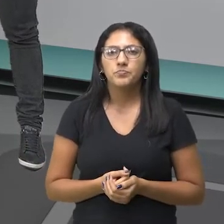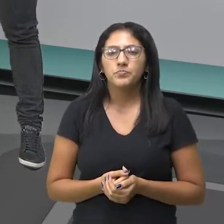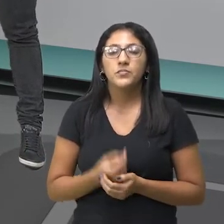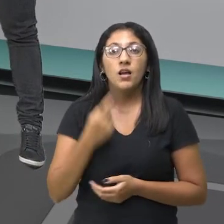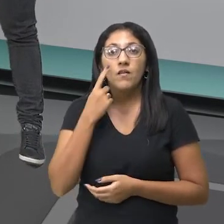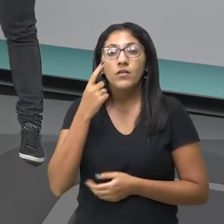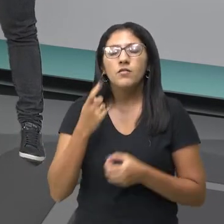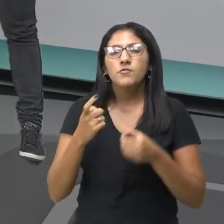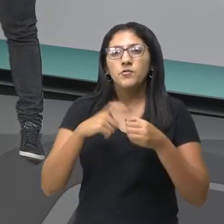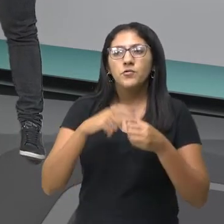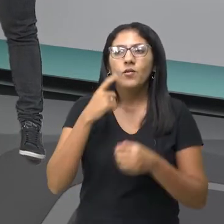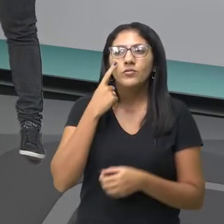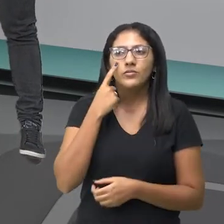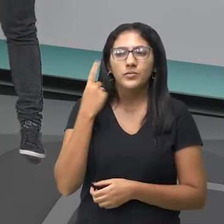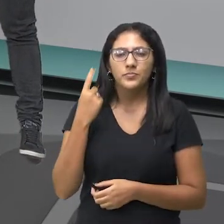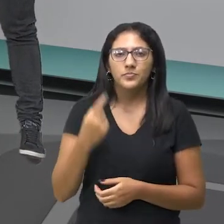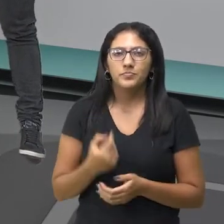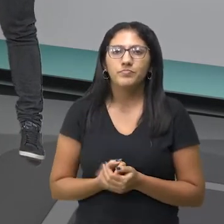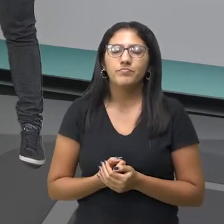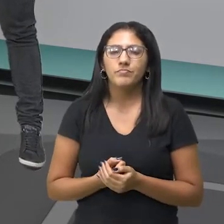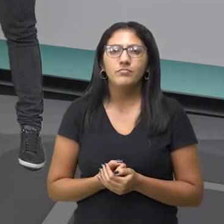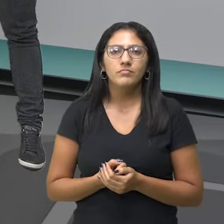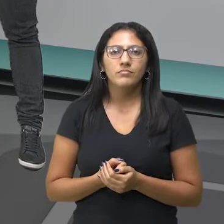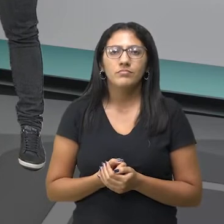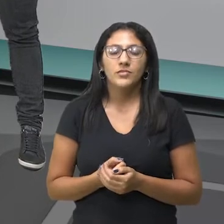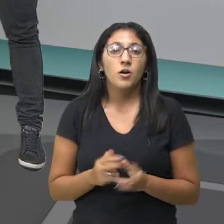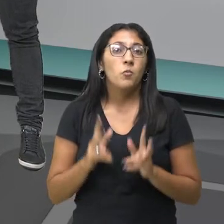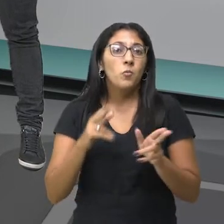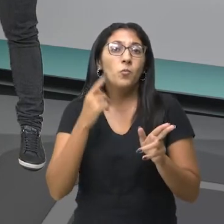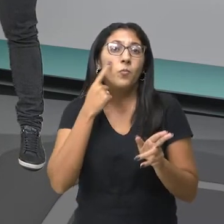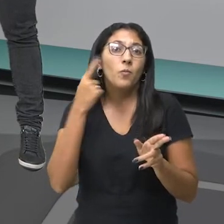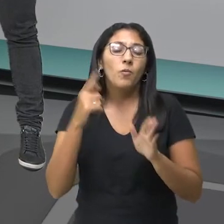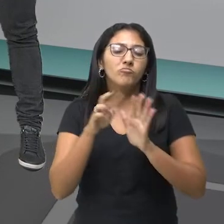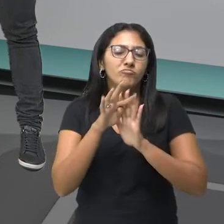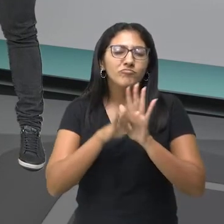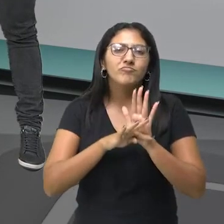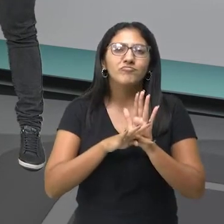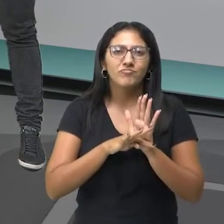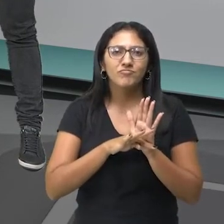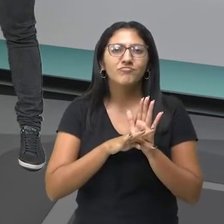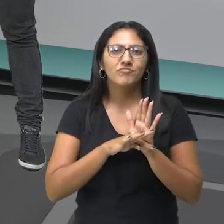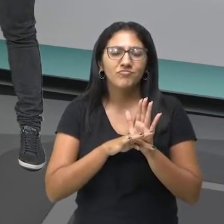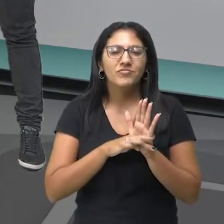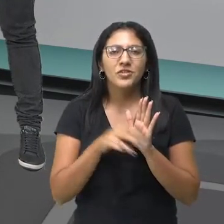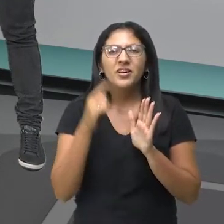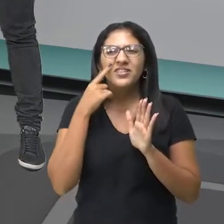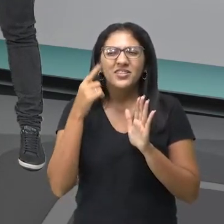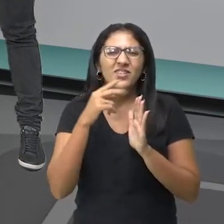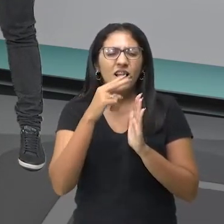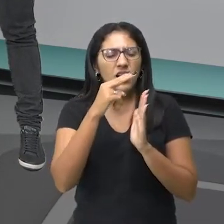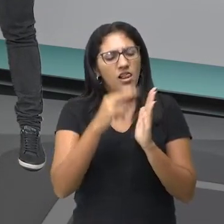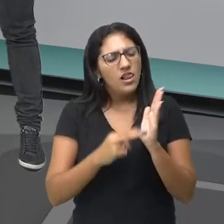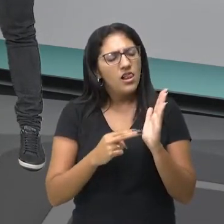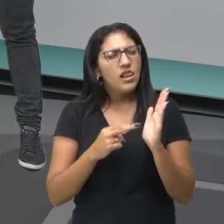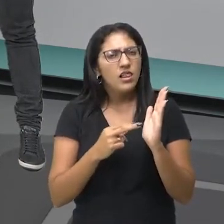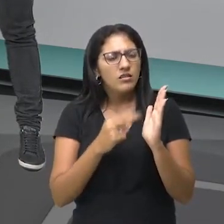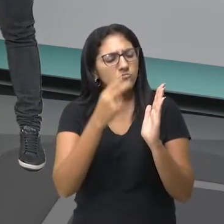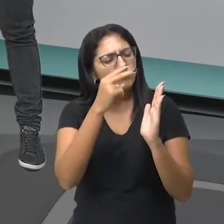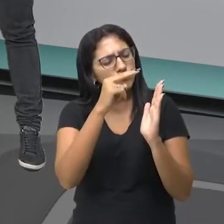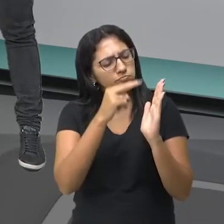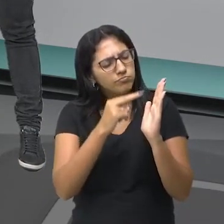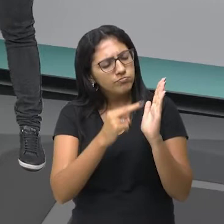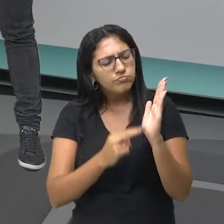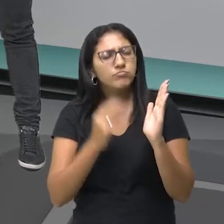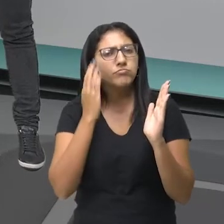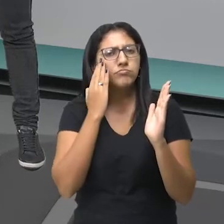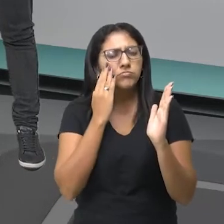quando a gente retorna, olha só, a gente voltou para o nosso texto original, ok? Lá, quando a gente estava falando do Steve, ok?